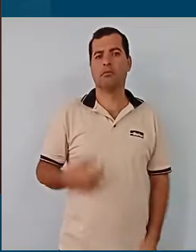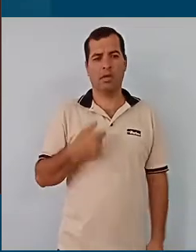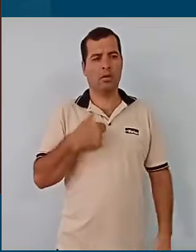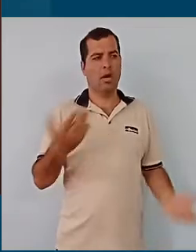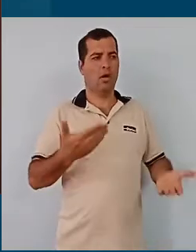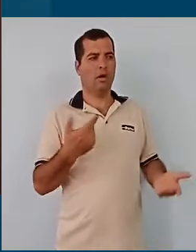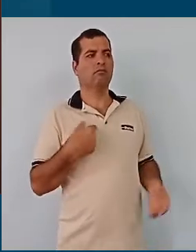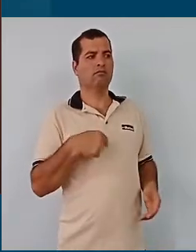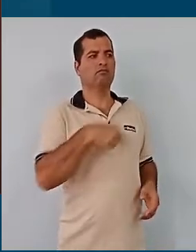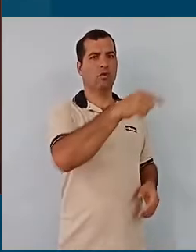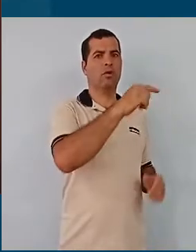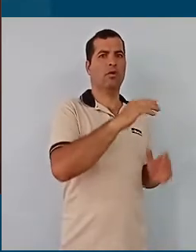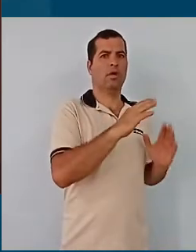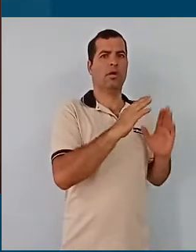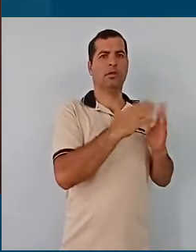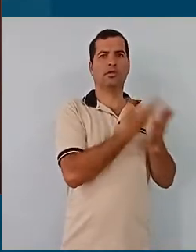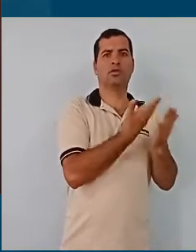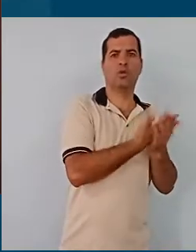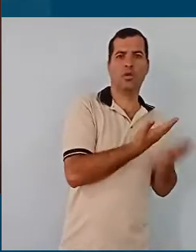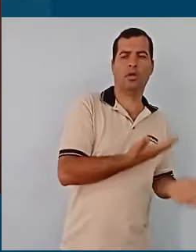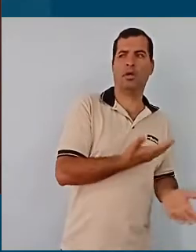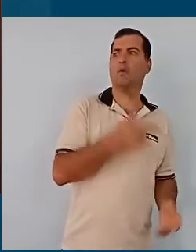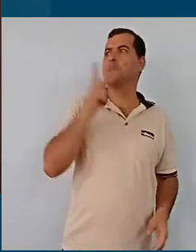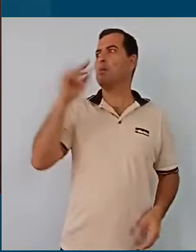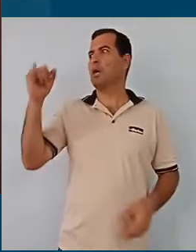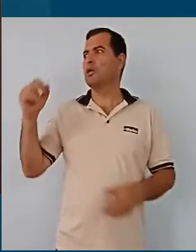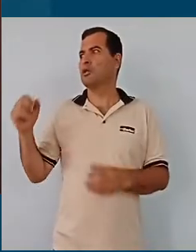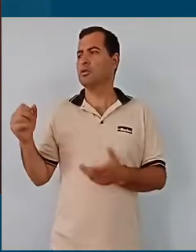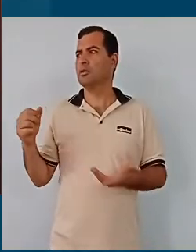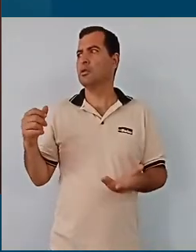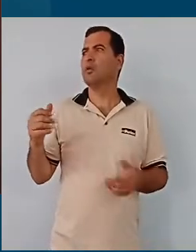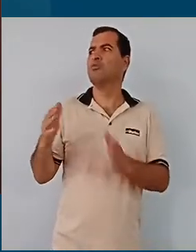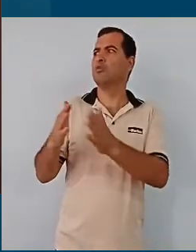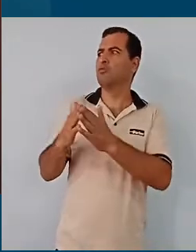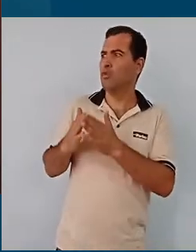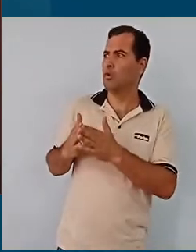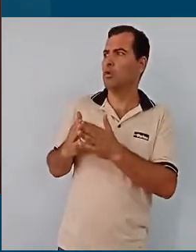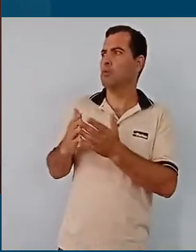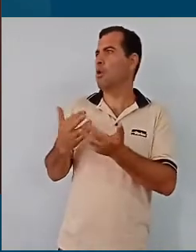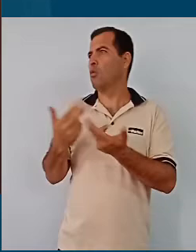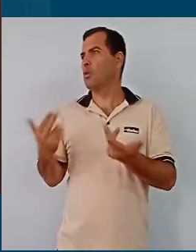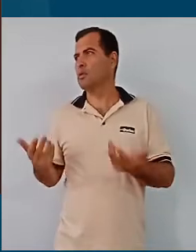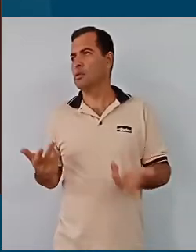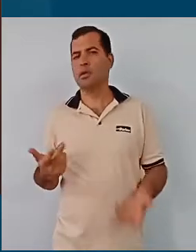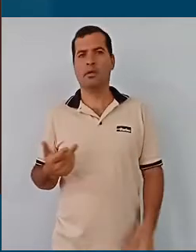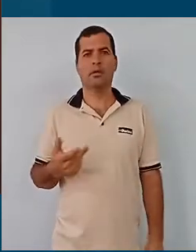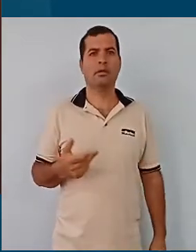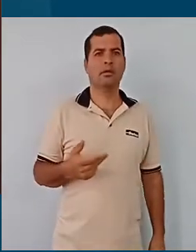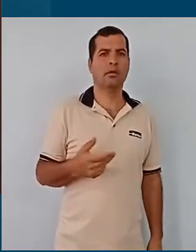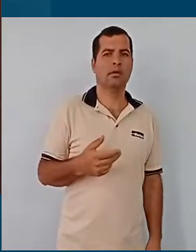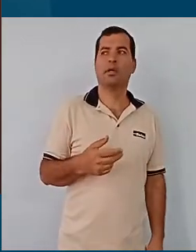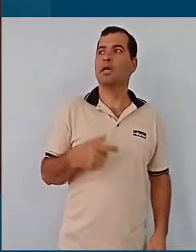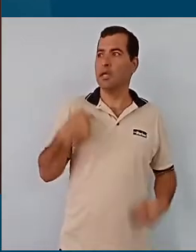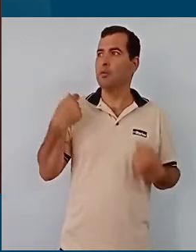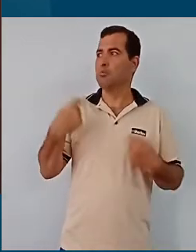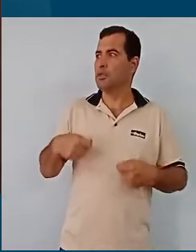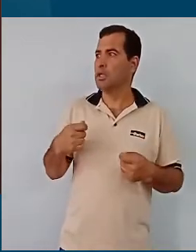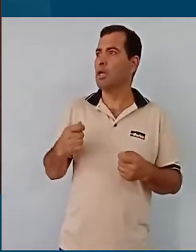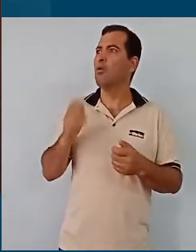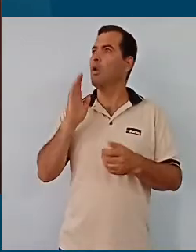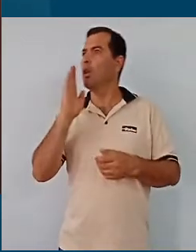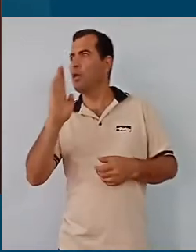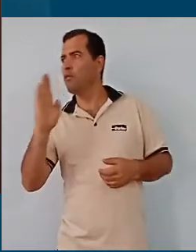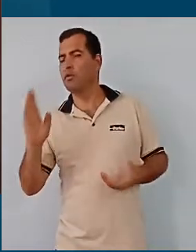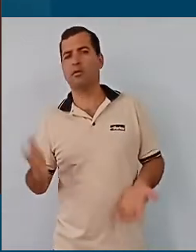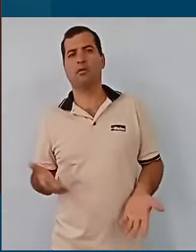né? Agora ela não pede mais para o pai, assim, de favor, uma coisa, ela diz assim, precisa comprar um livro.